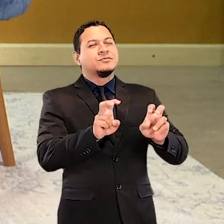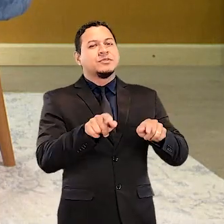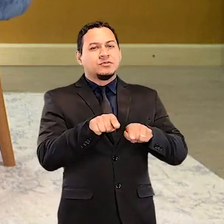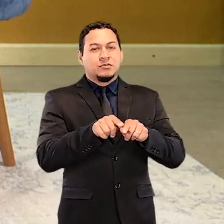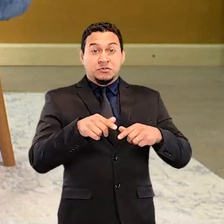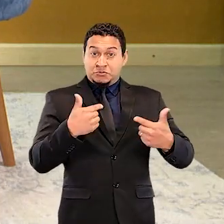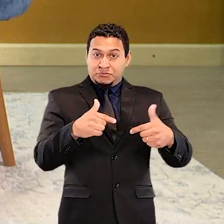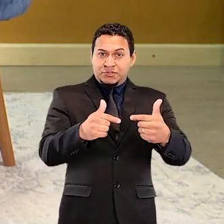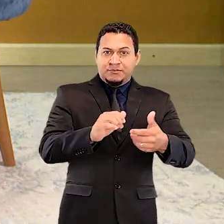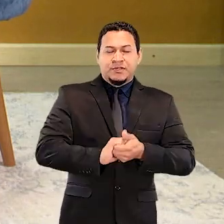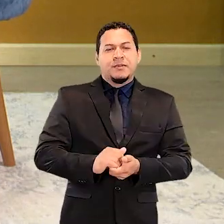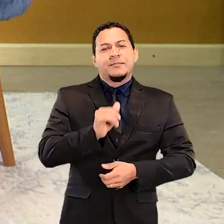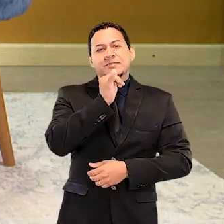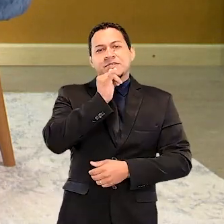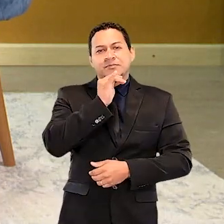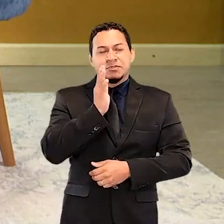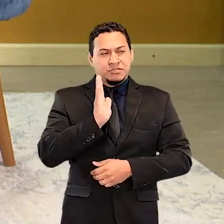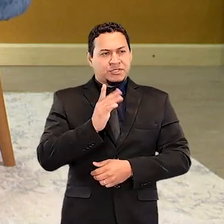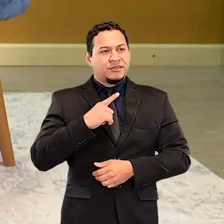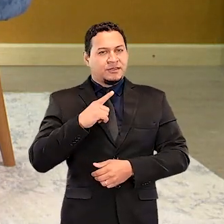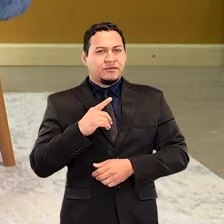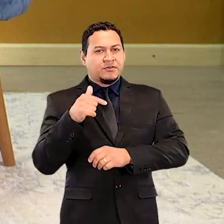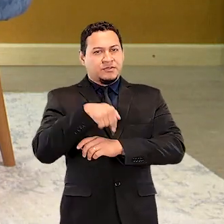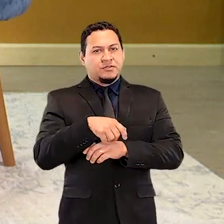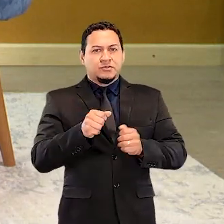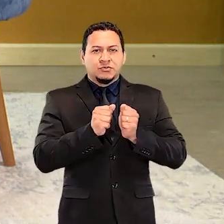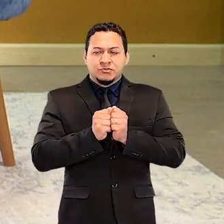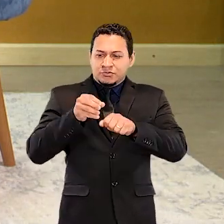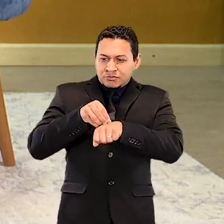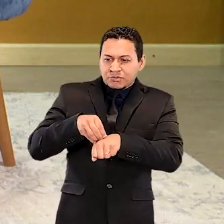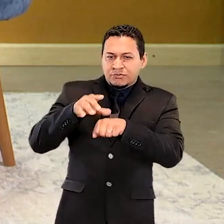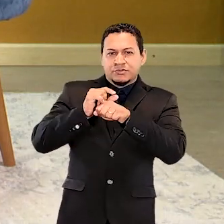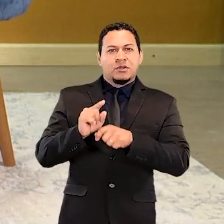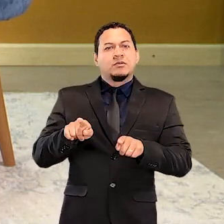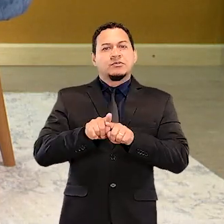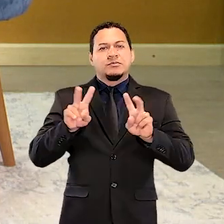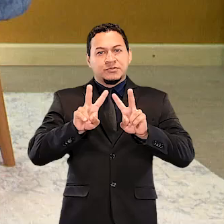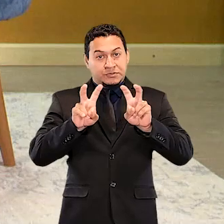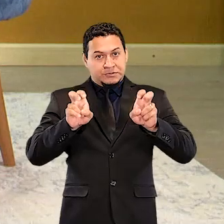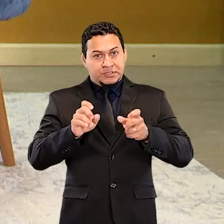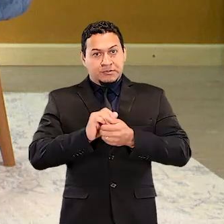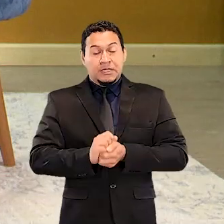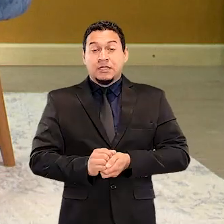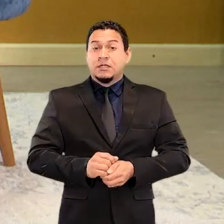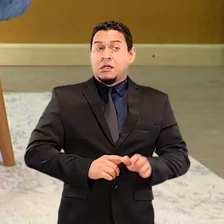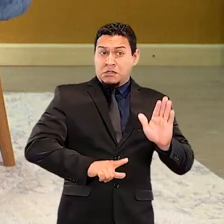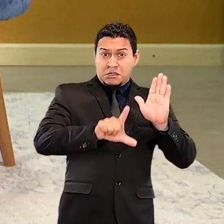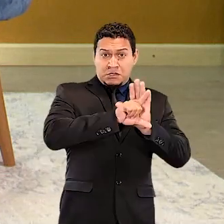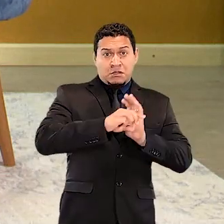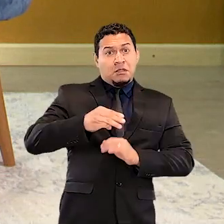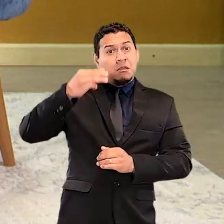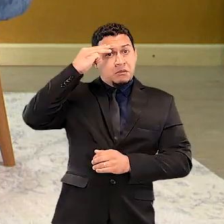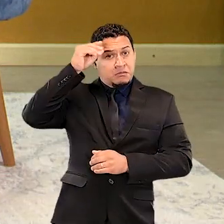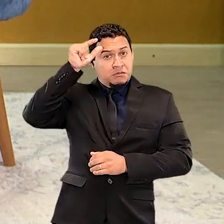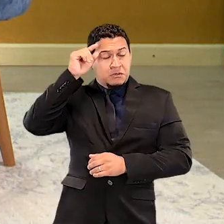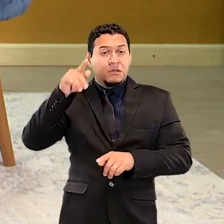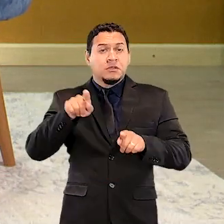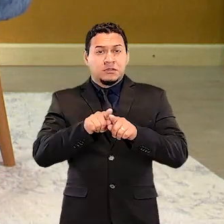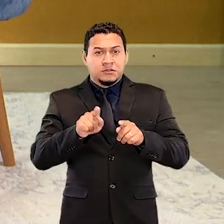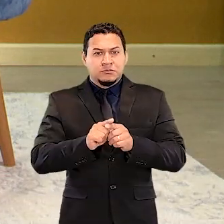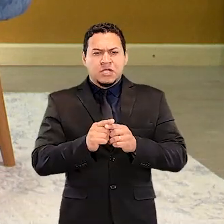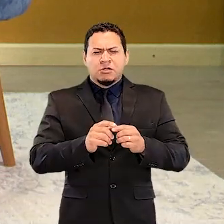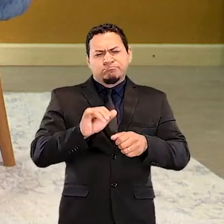esse trabalho. Você, por exemplo, esteve aqui para compartilhar conhecimentos sobre essa questão da Lei Maria da Penha, as formas de